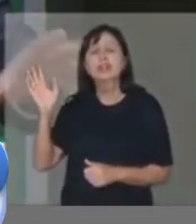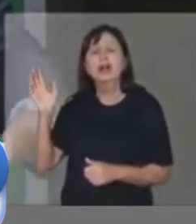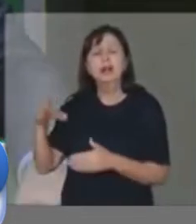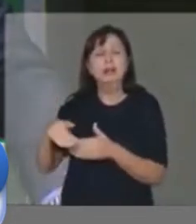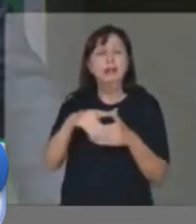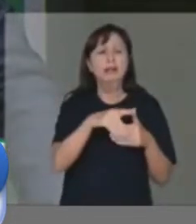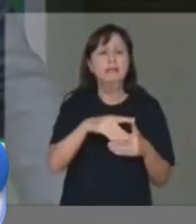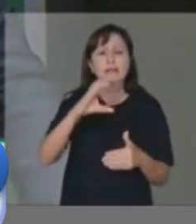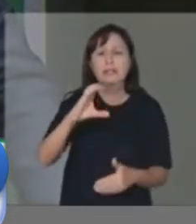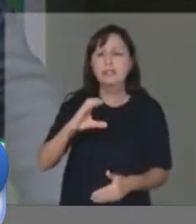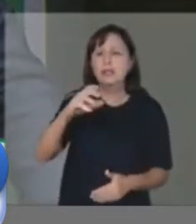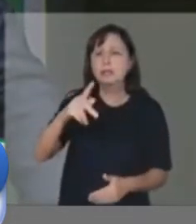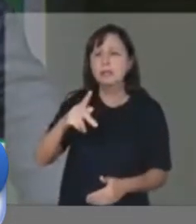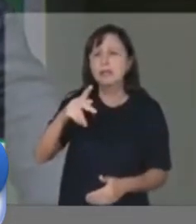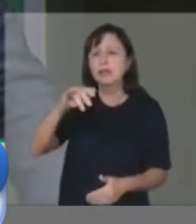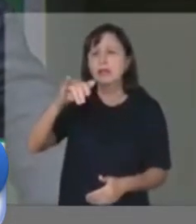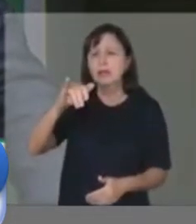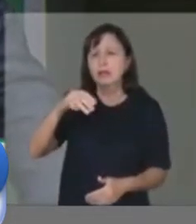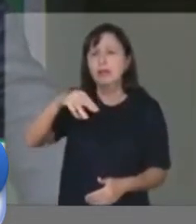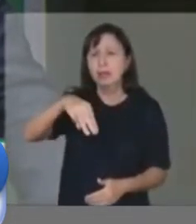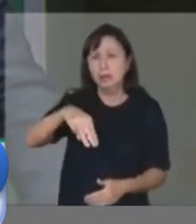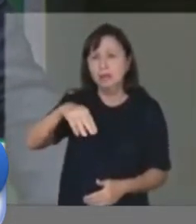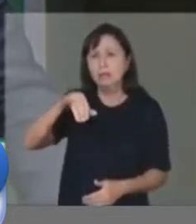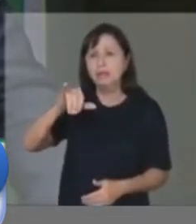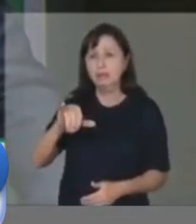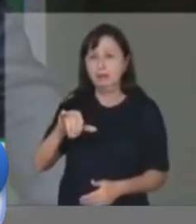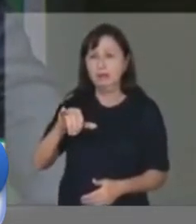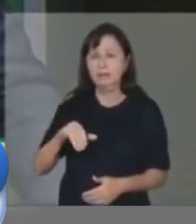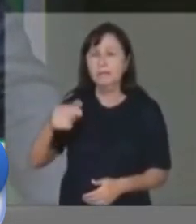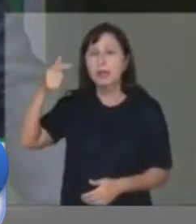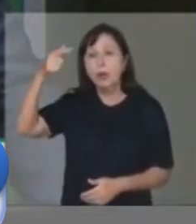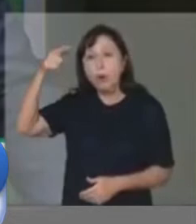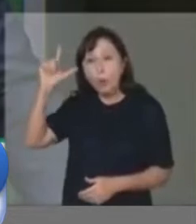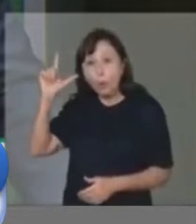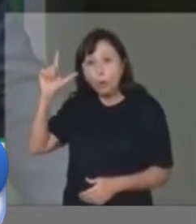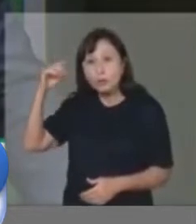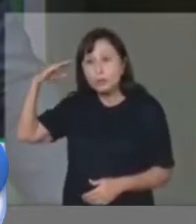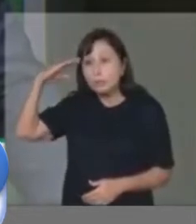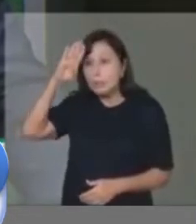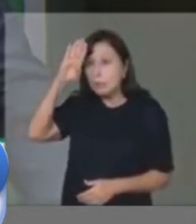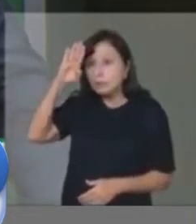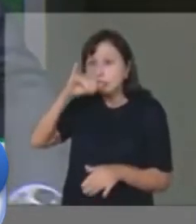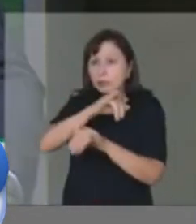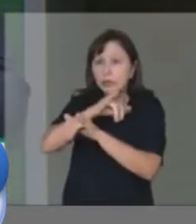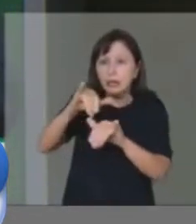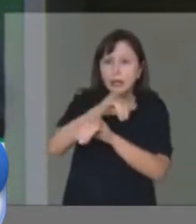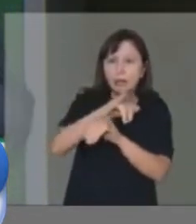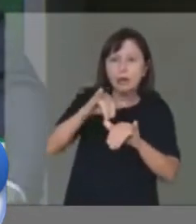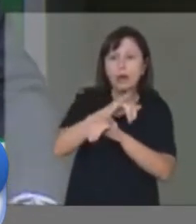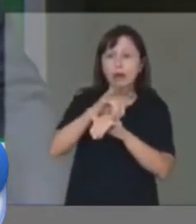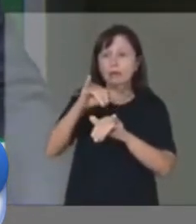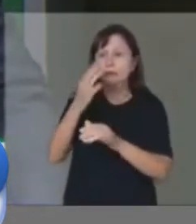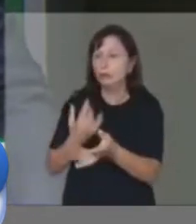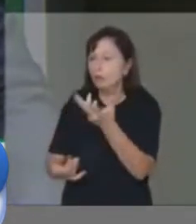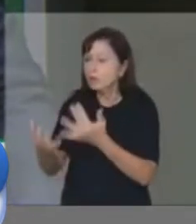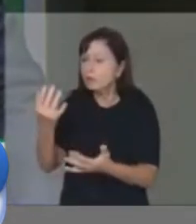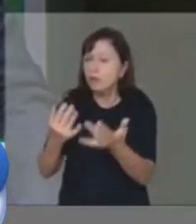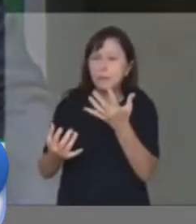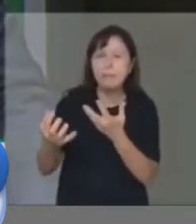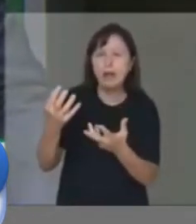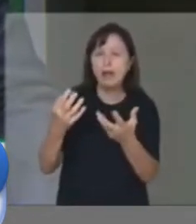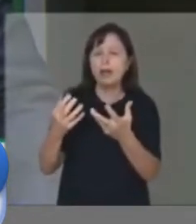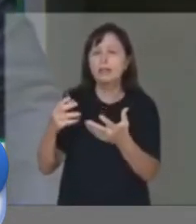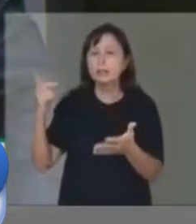tempo, Jair Bolsonaro denunciou que aquelas queimadas que estavam ocorrendo na